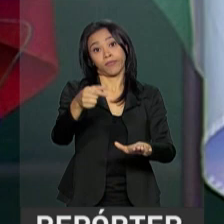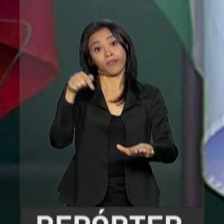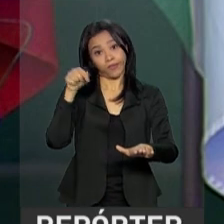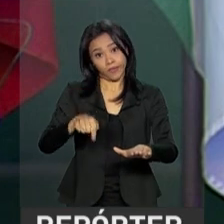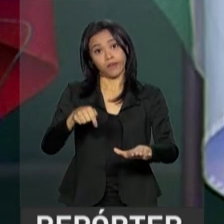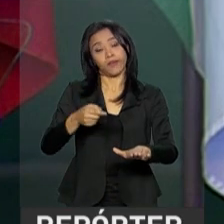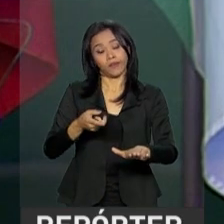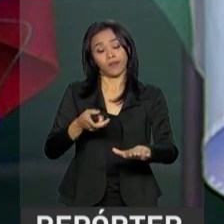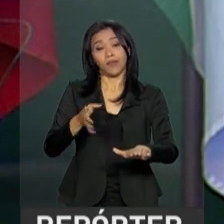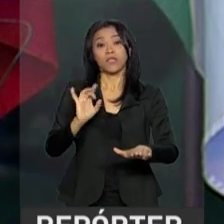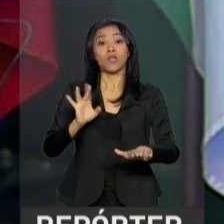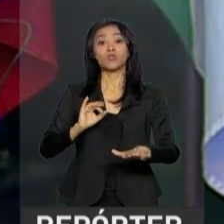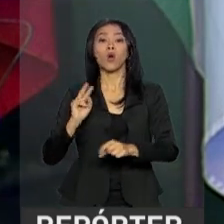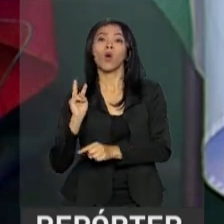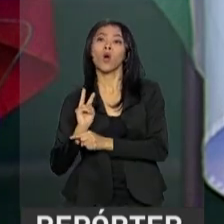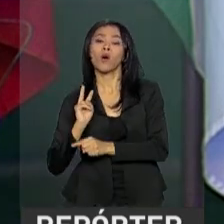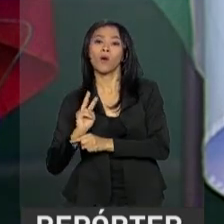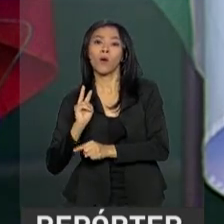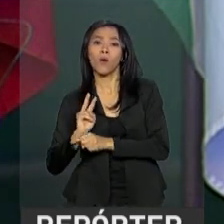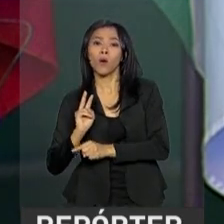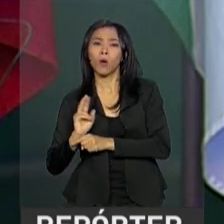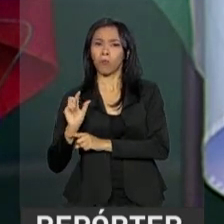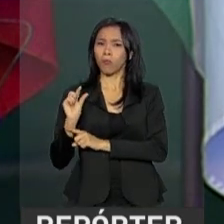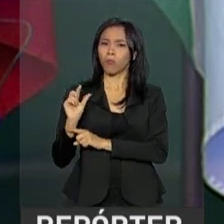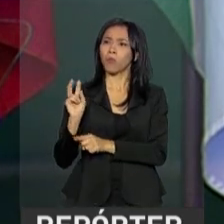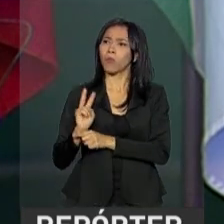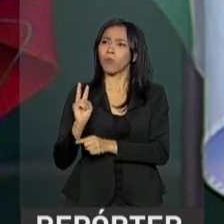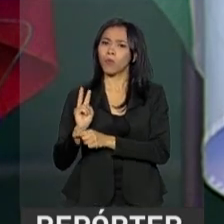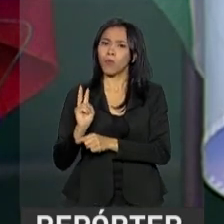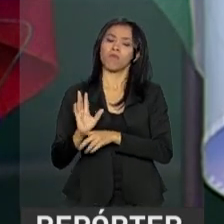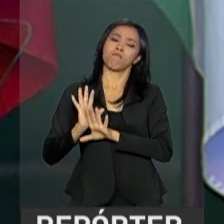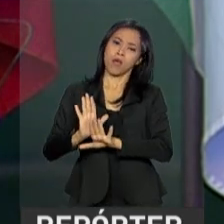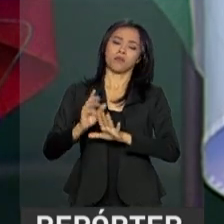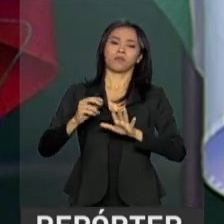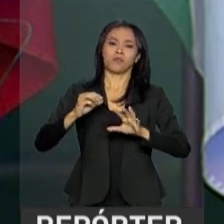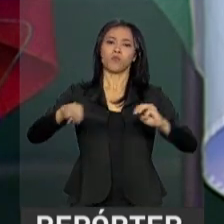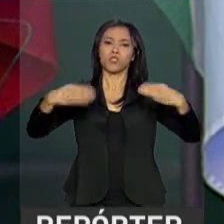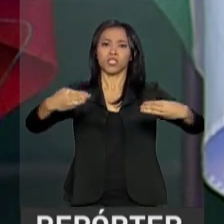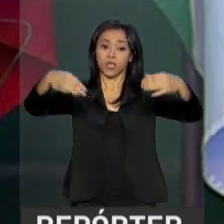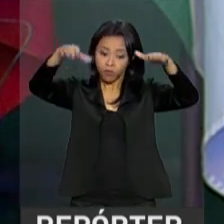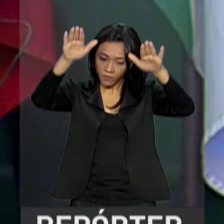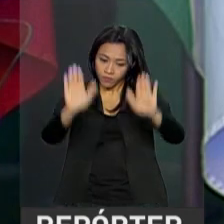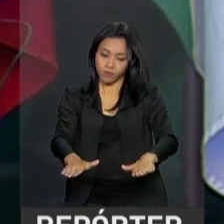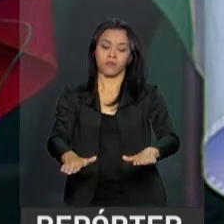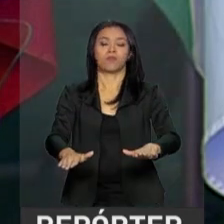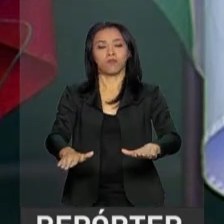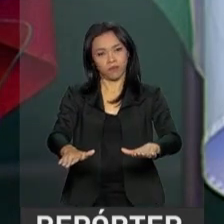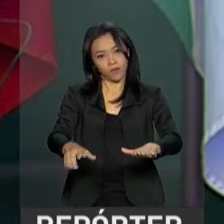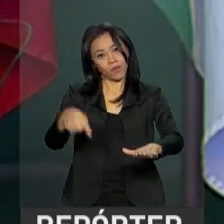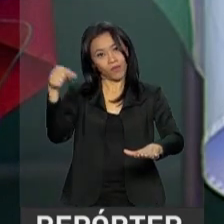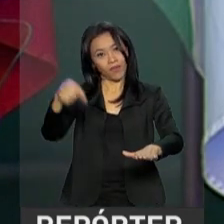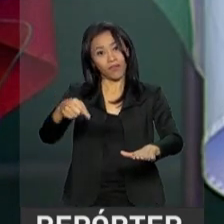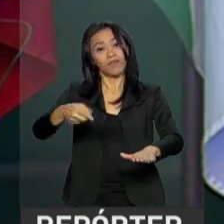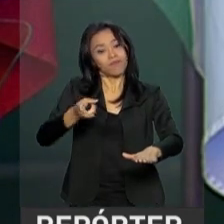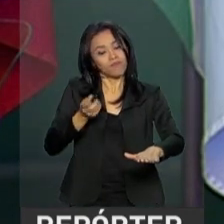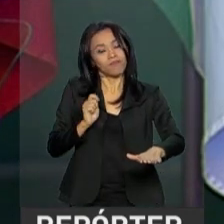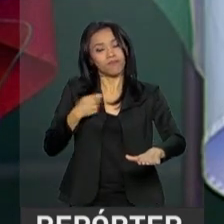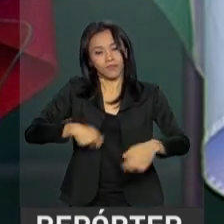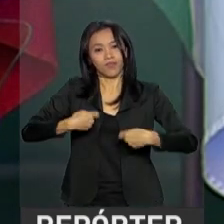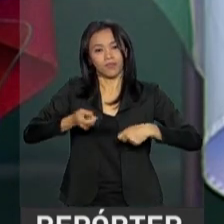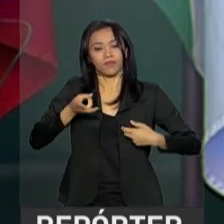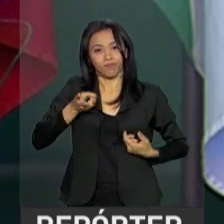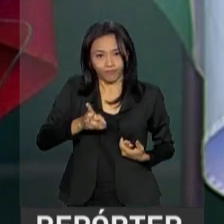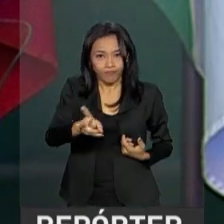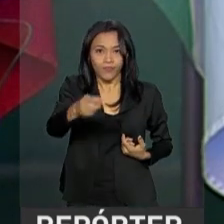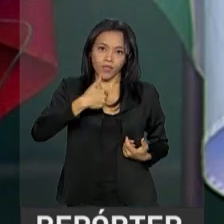que ele deixe de ser o ministério que não extraordinário se reflete a uma temporalidade é permanente porque